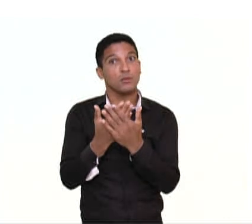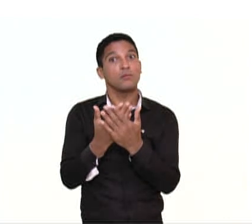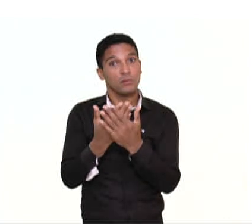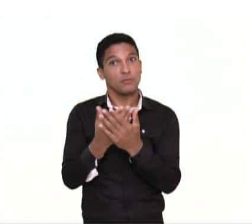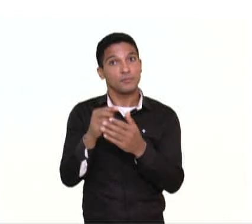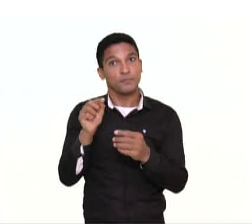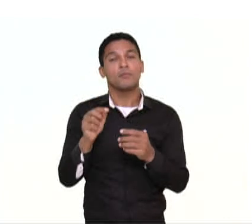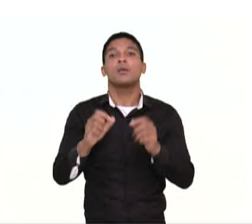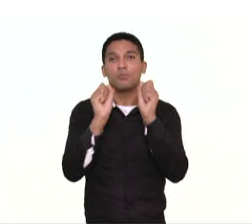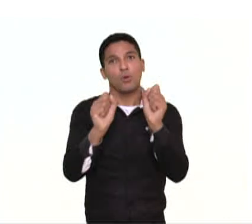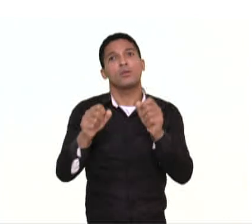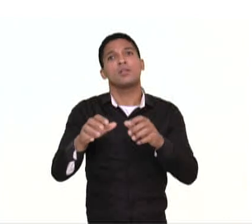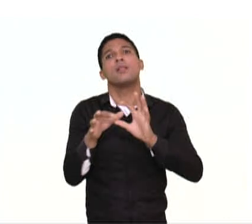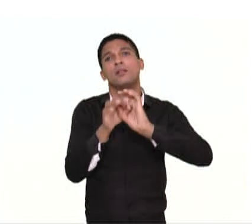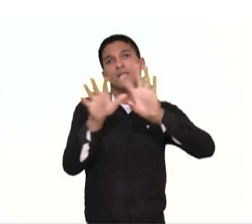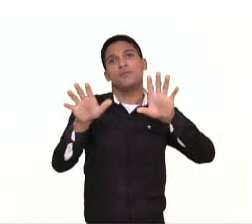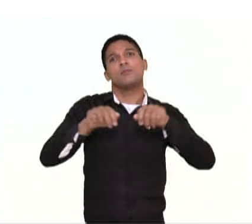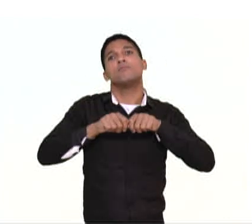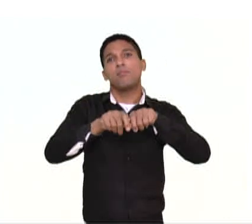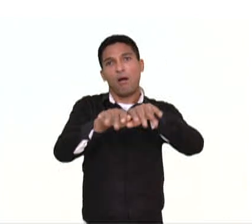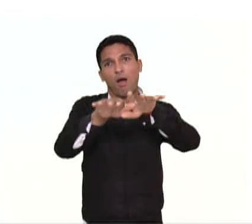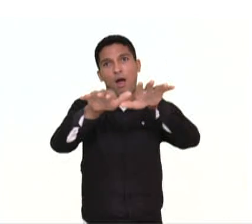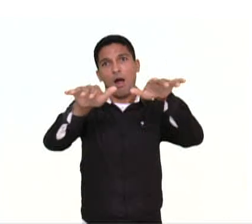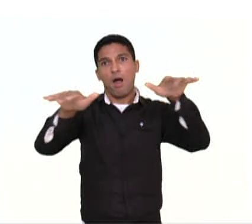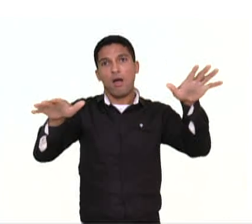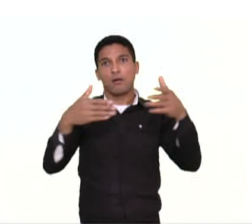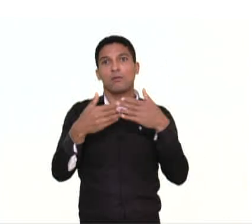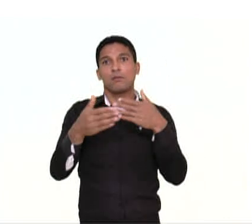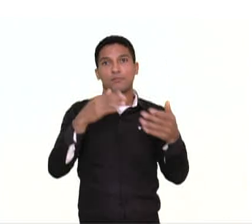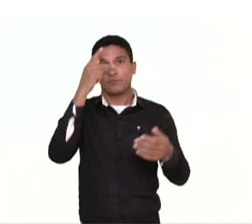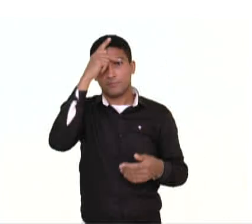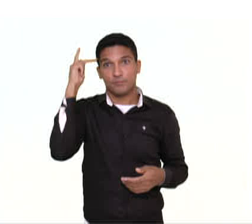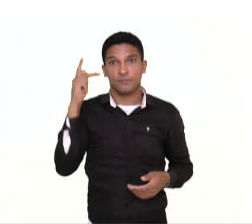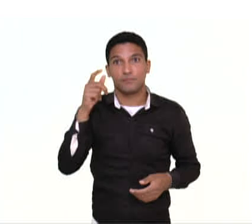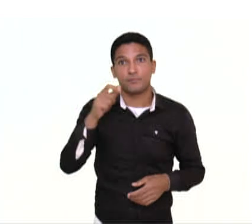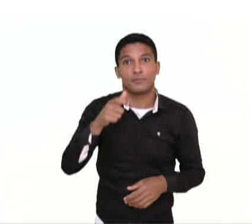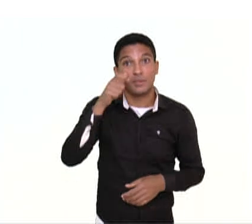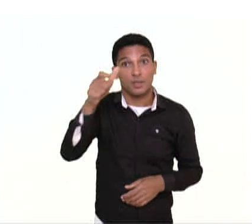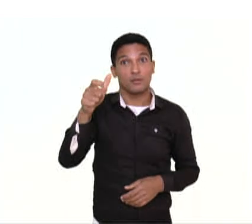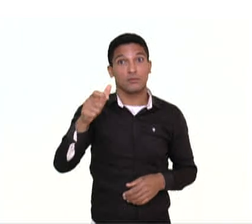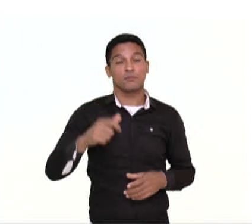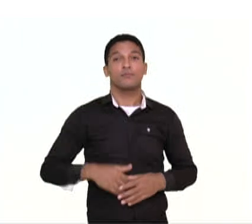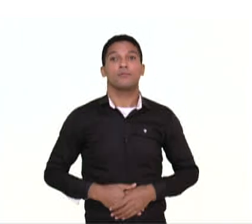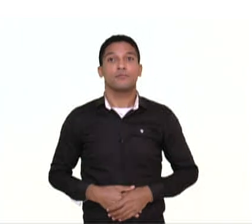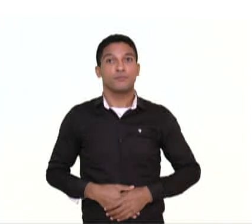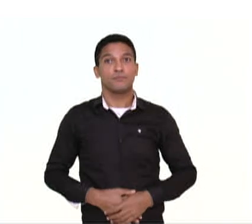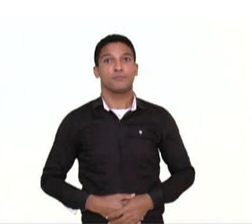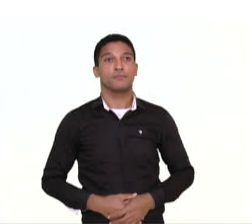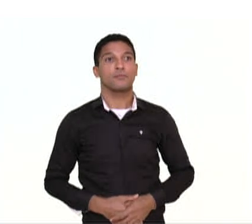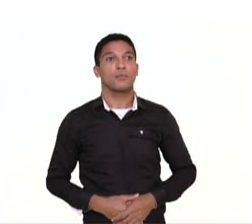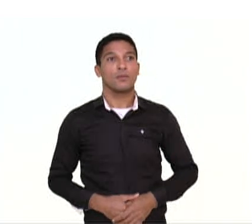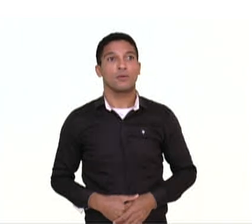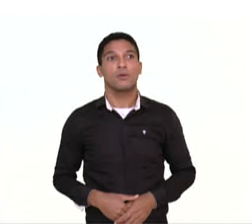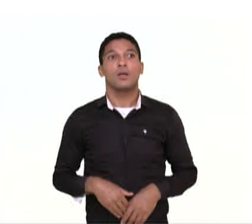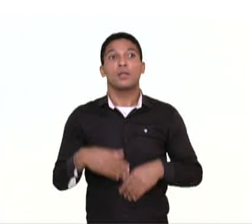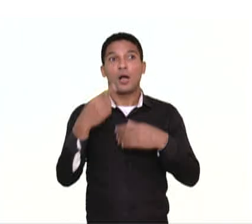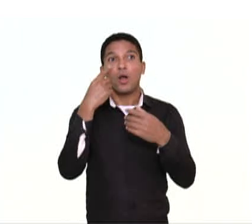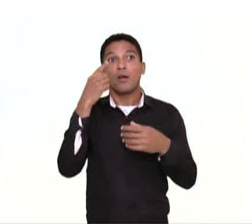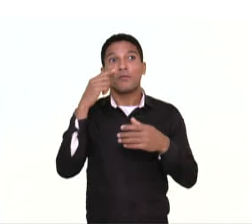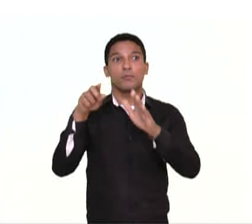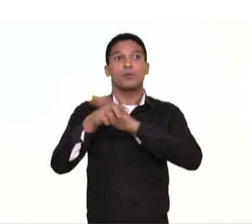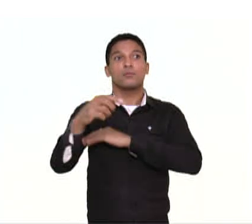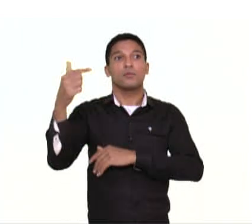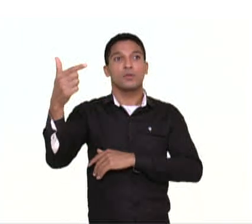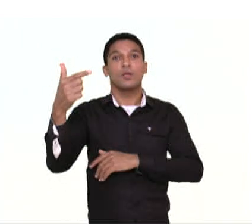agora um quiz para vocês, o quiz número 2. Os trechos da reportagem que lemos indicam que o tema dela, letra